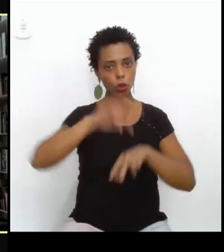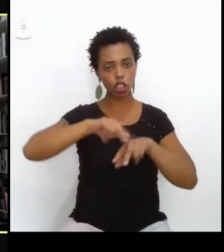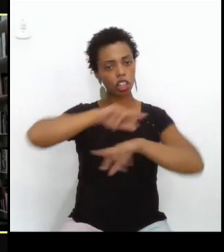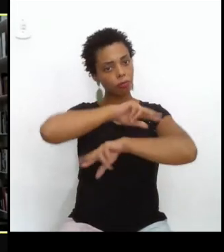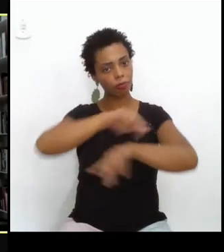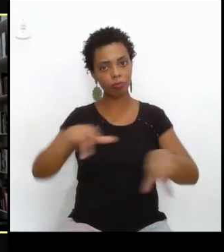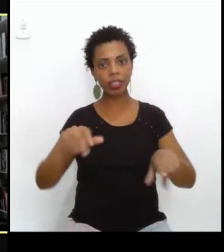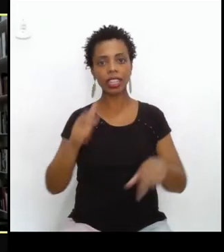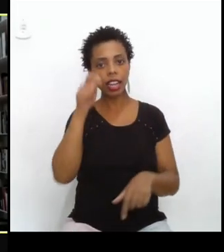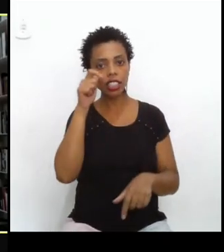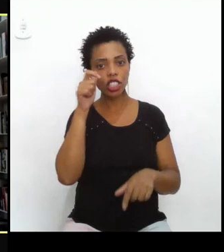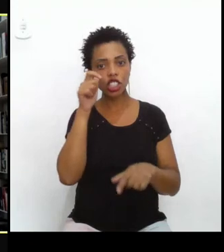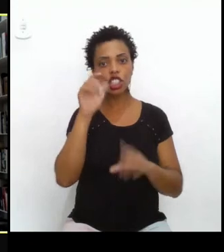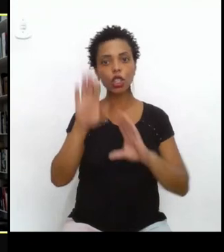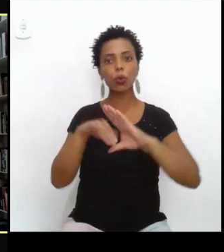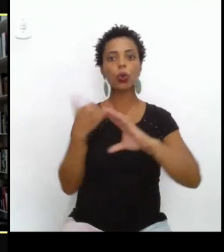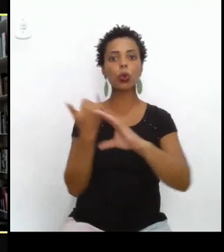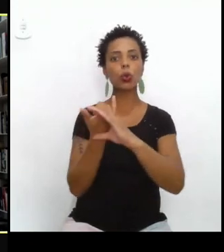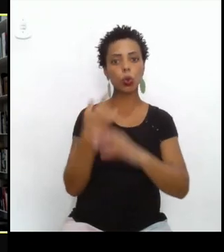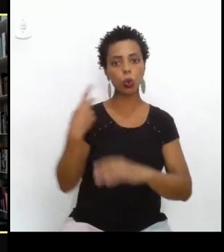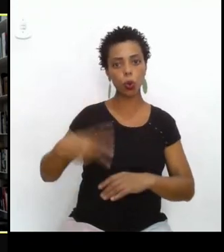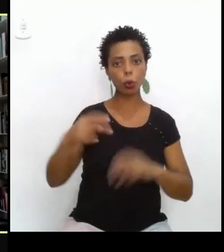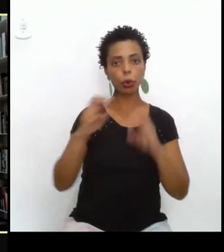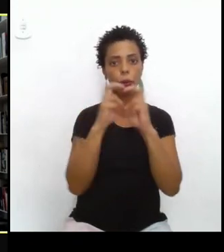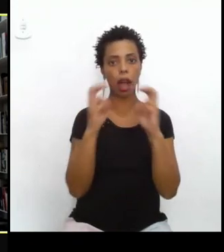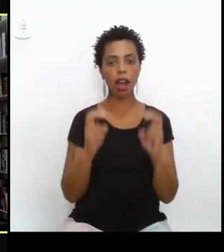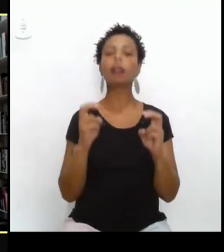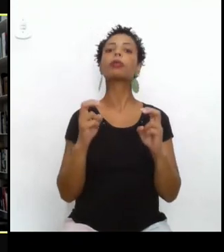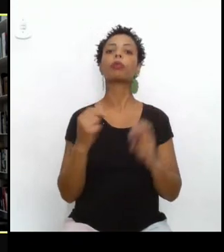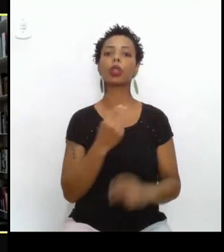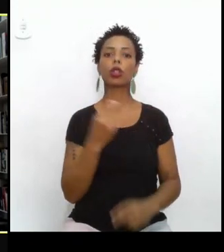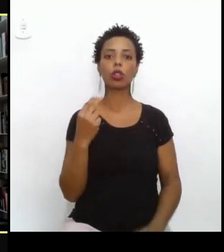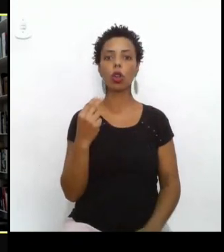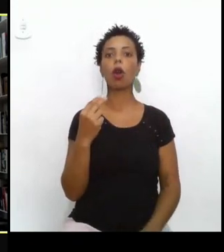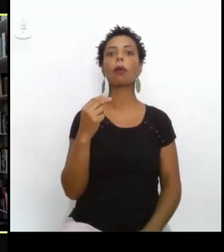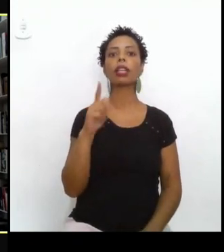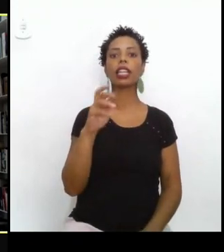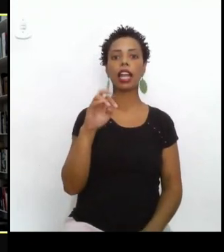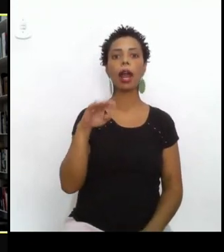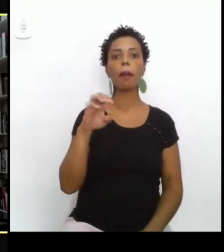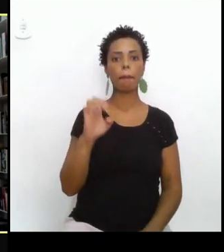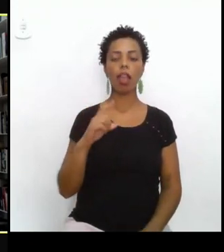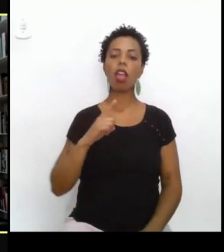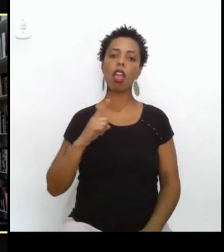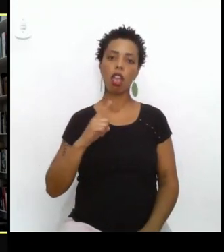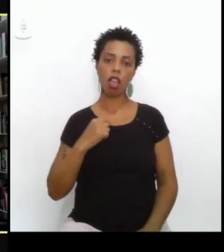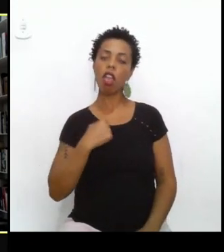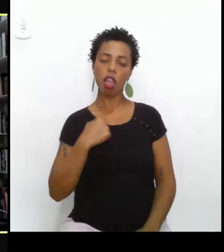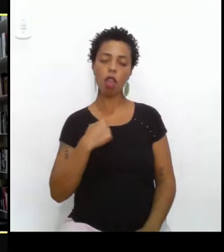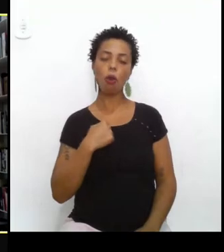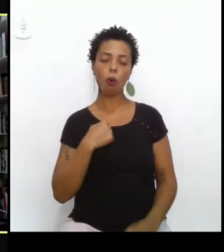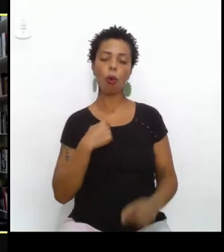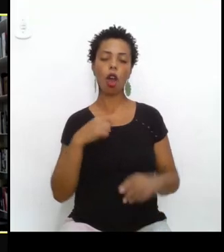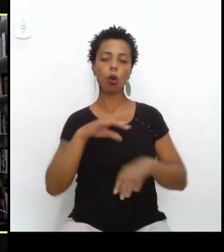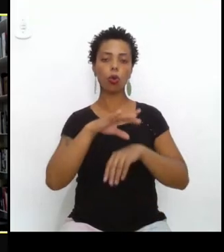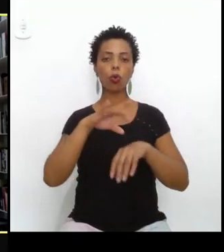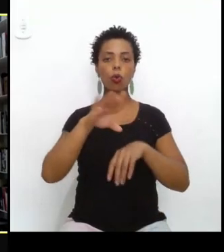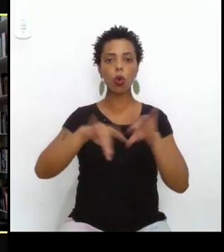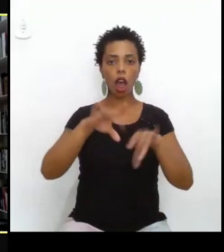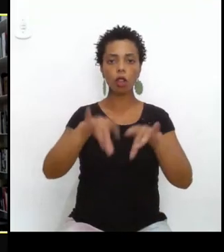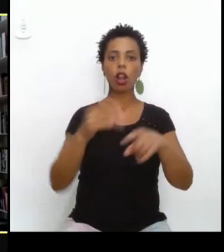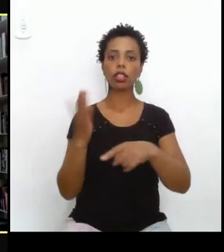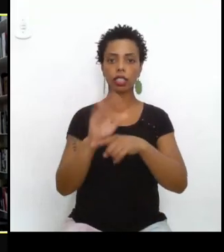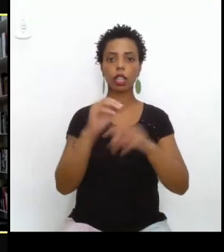pelo canal do YouTube do MASP meu nome é Guilherme giufrida Sou curadora assistente no museu e vou medir essa primeira